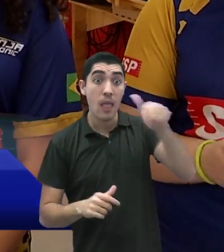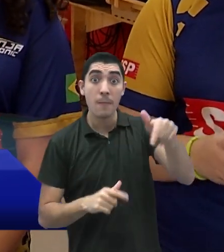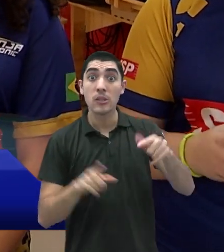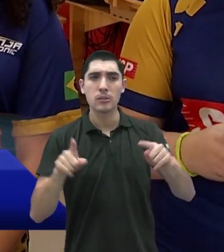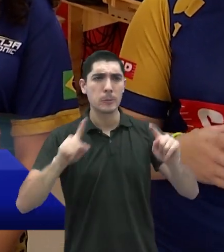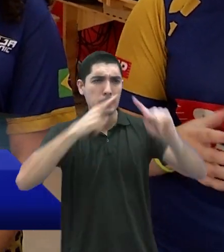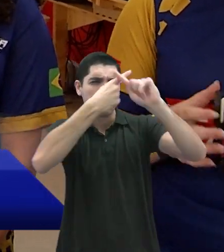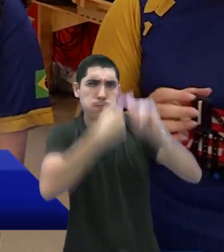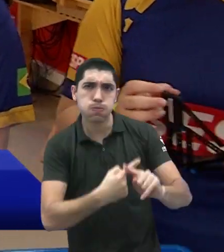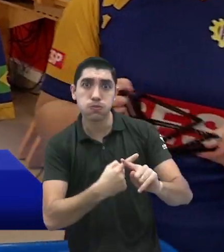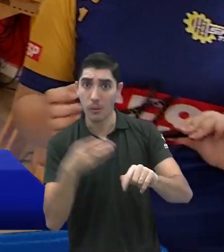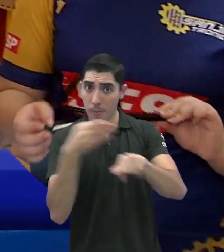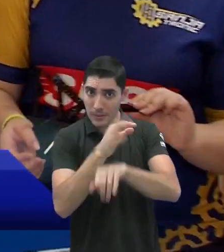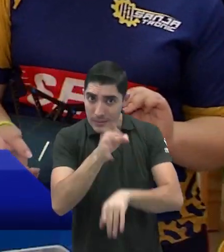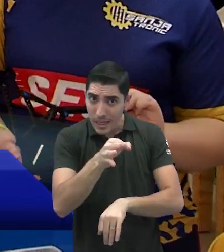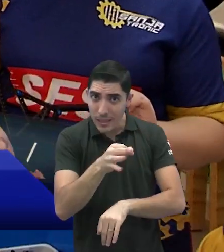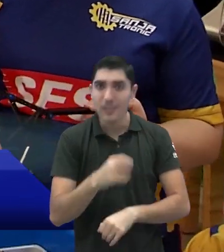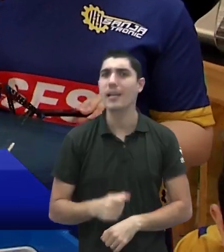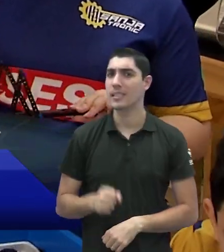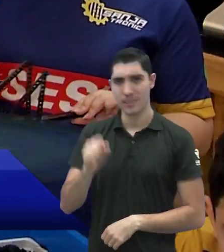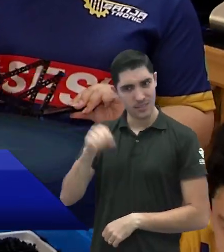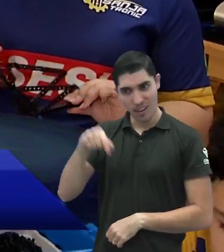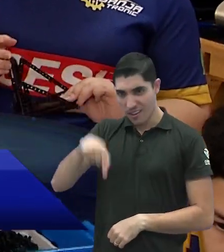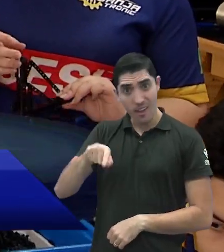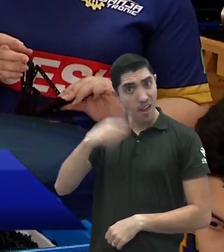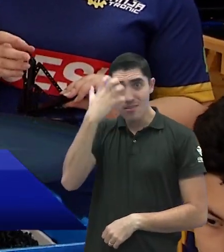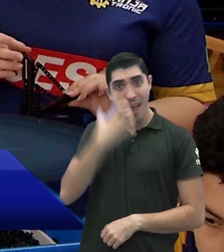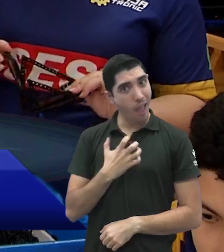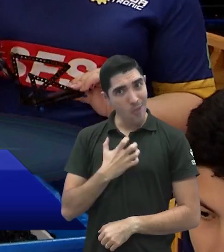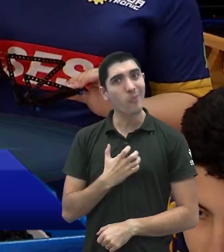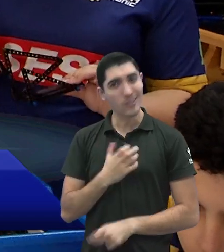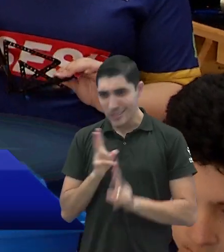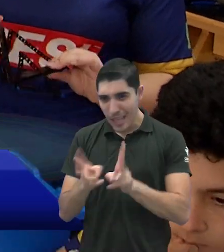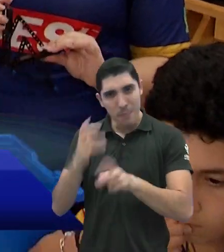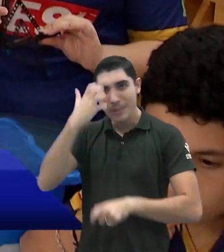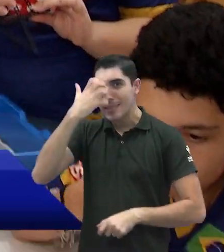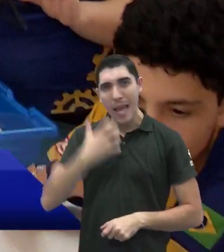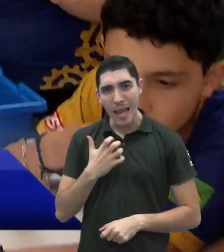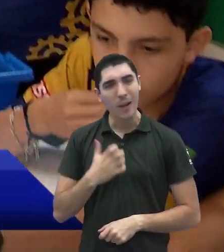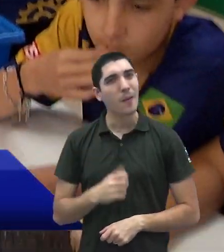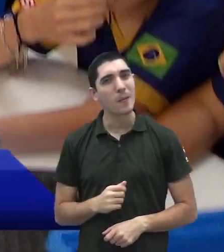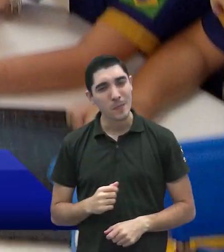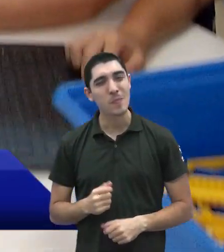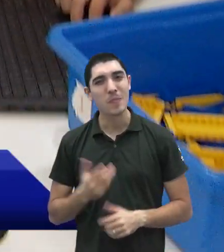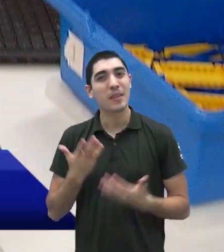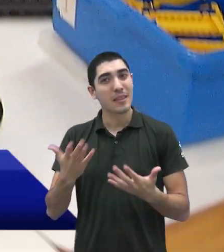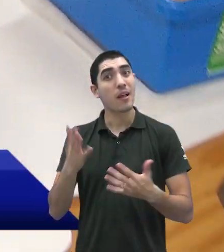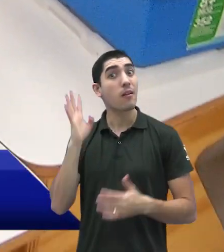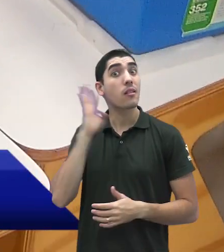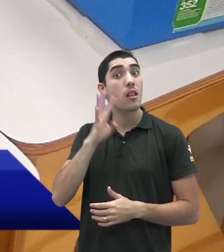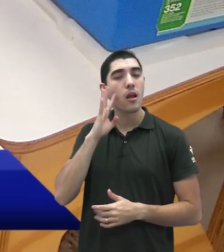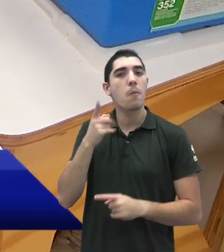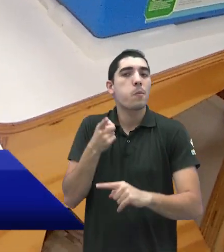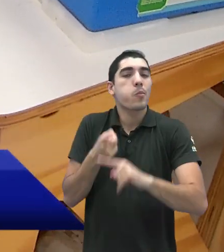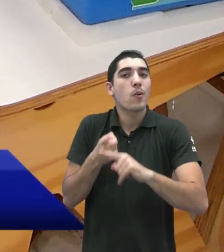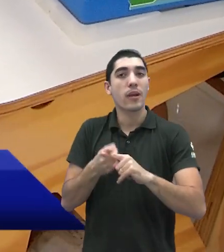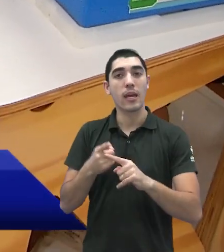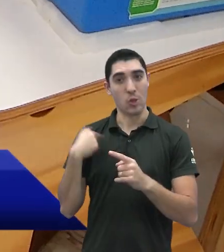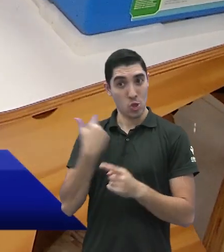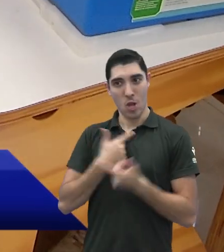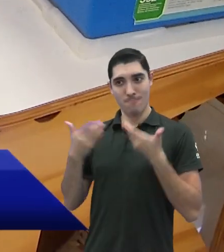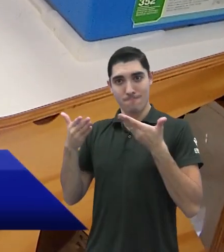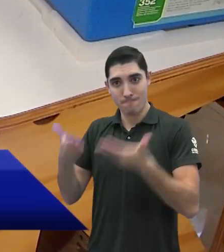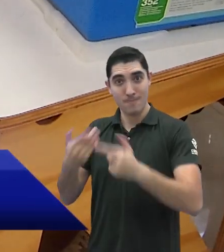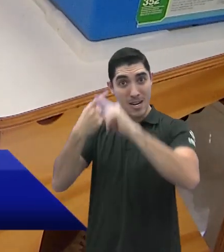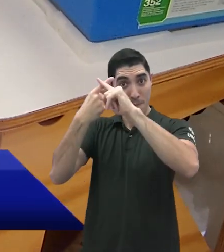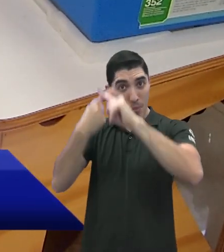aqui no SESI, em sala de aula, para competições, quer dizer, está virando um negócio sério. Sempre foi um negócio sério para a gente. Então, e é